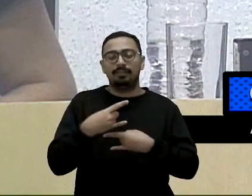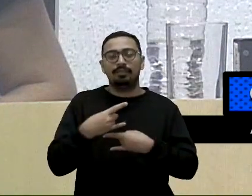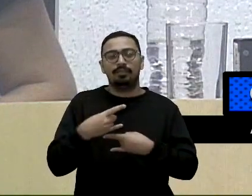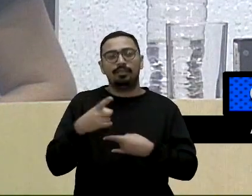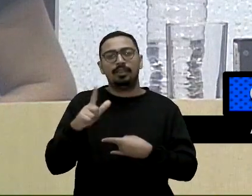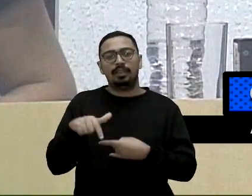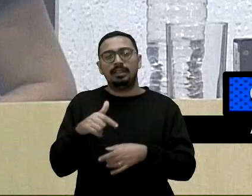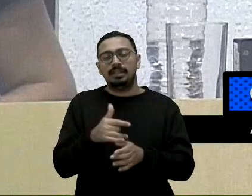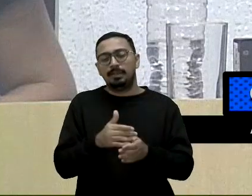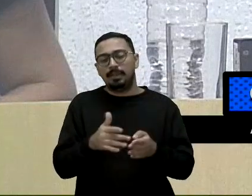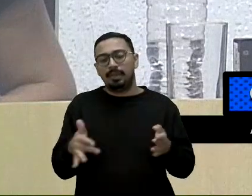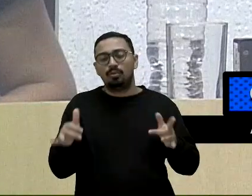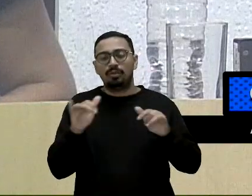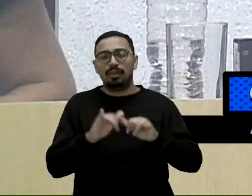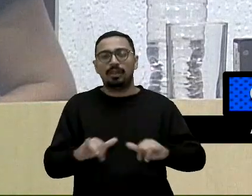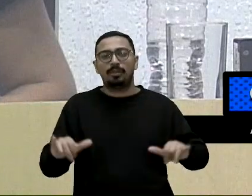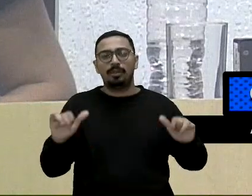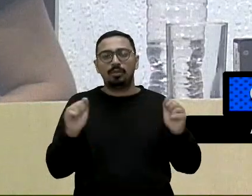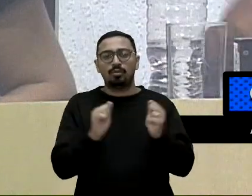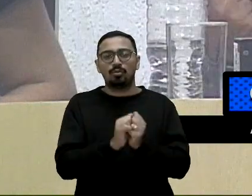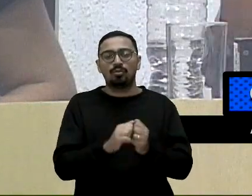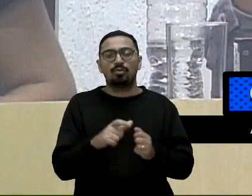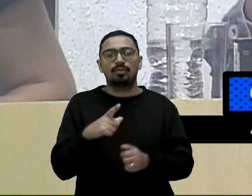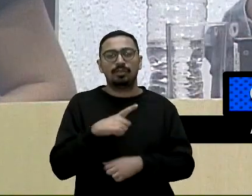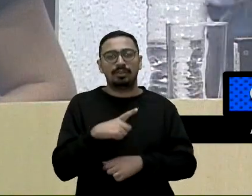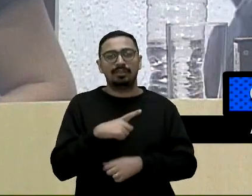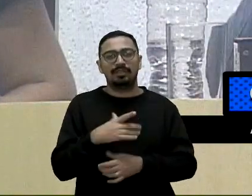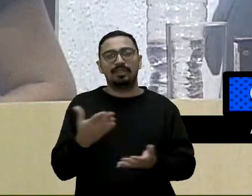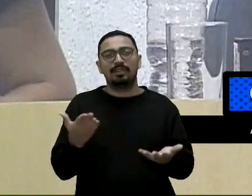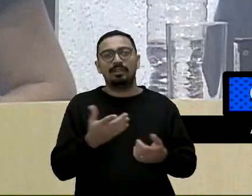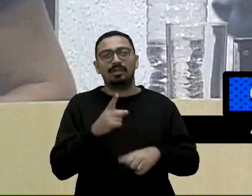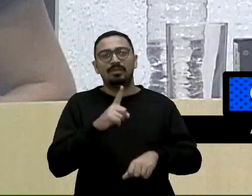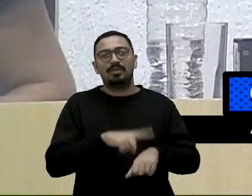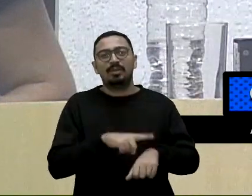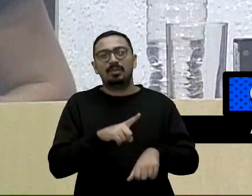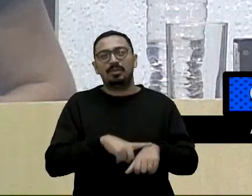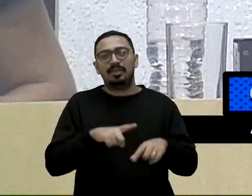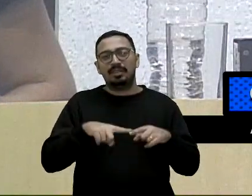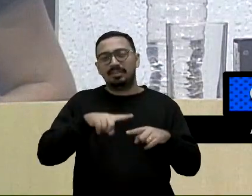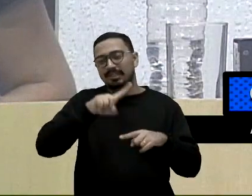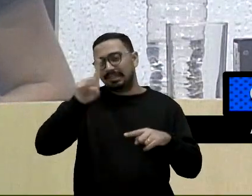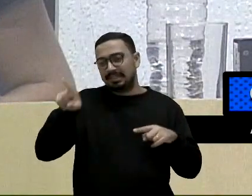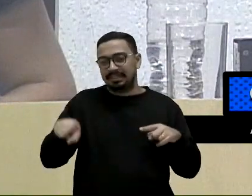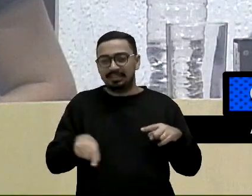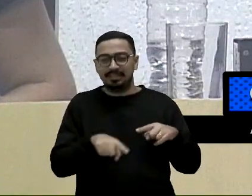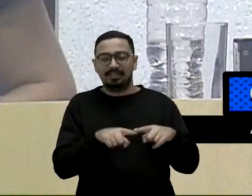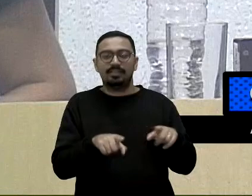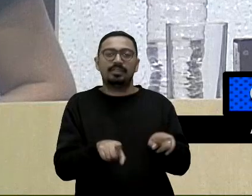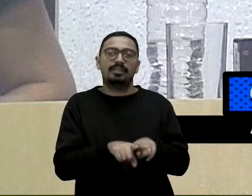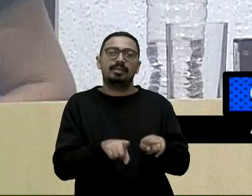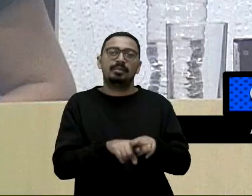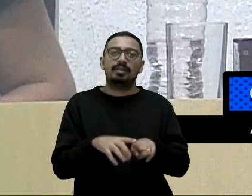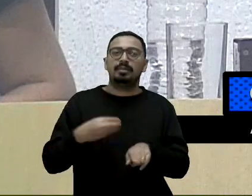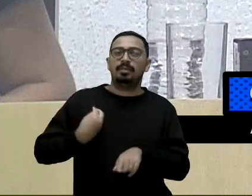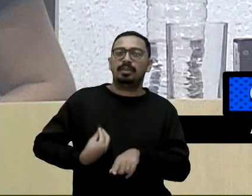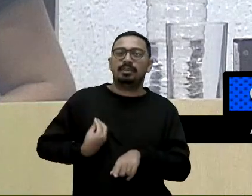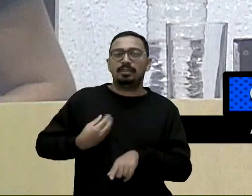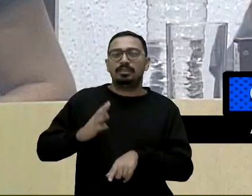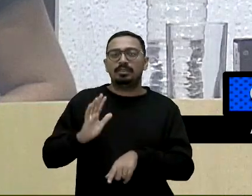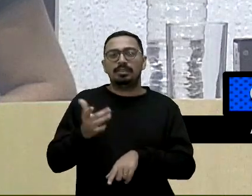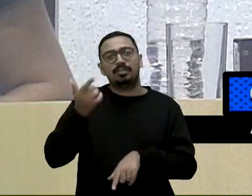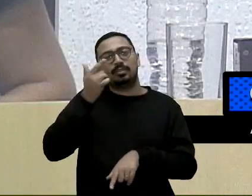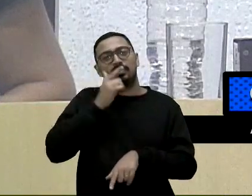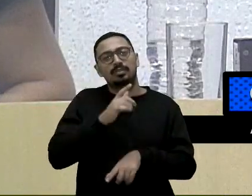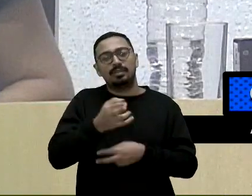da campanha. É, então agora é o momento quase que de fechamento desse ciclo, de estar aqui realizando, concretizando isso,